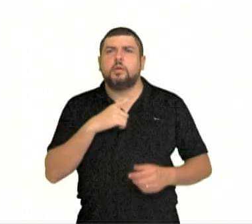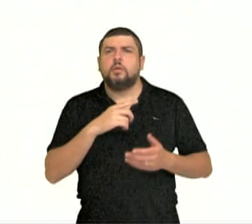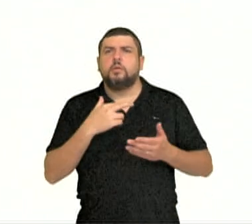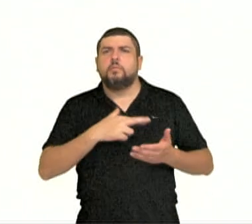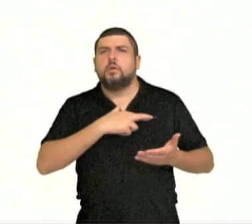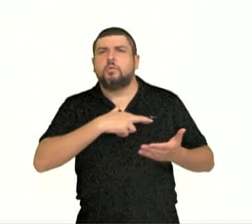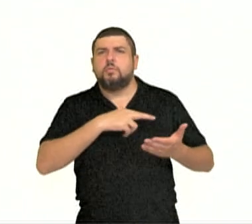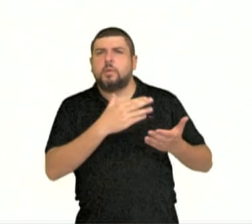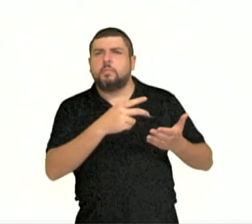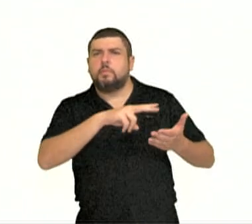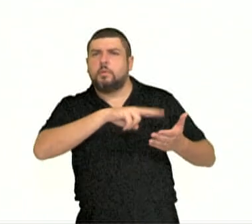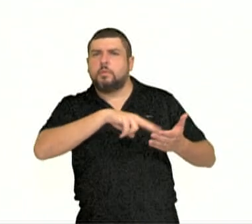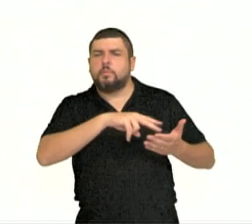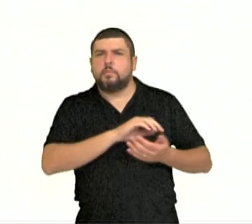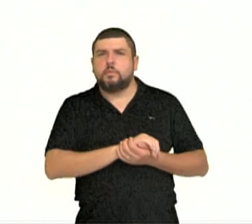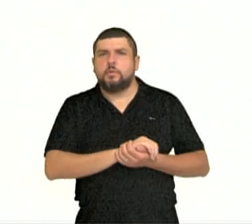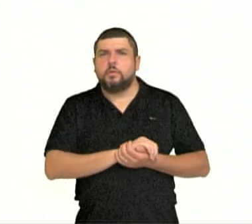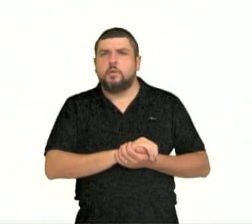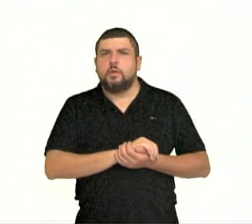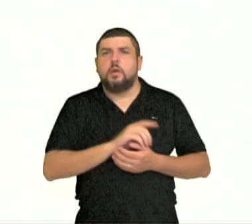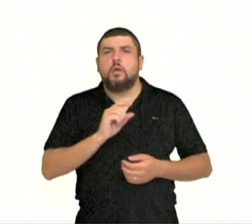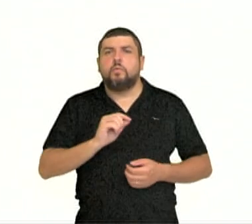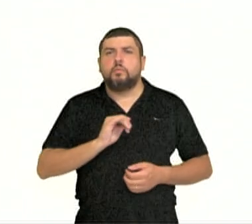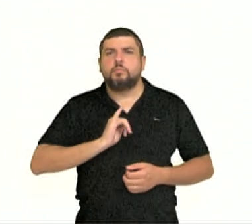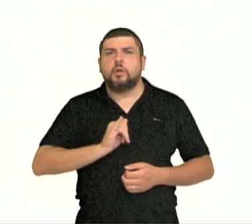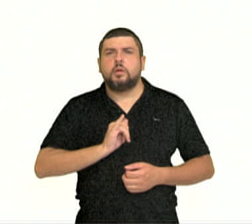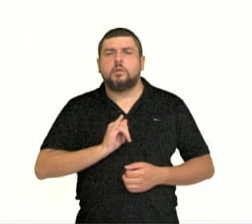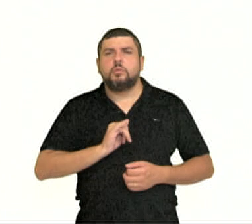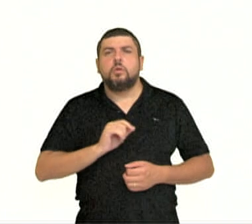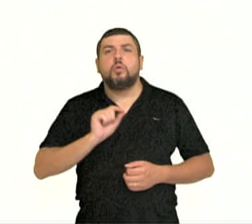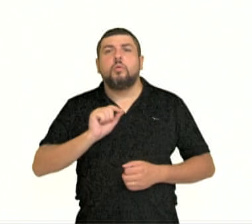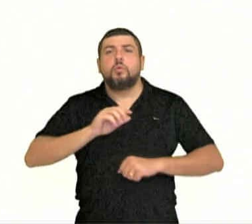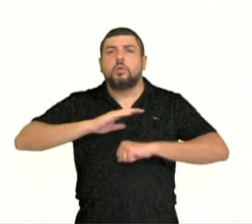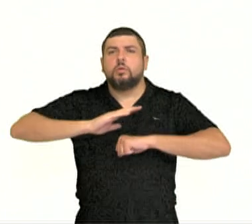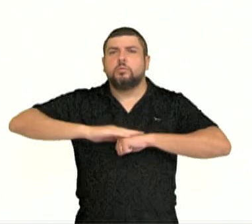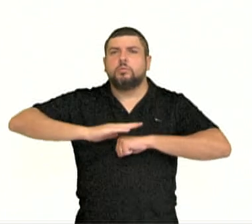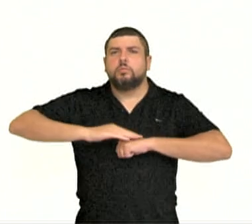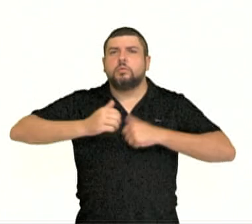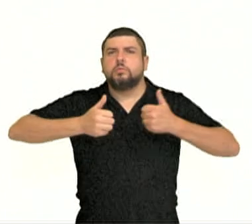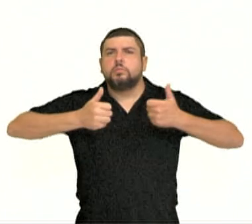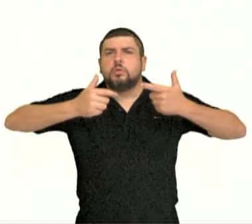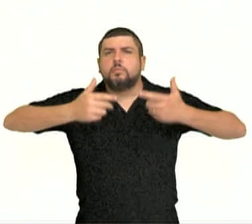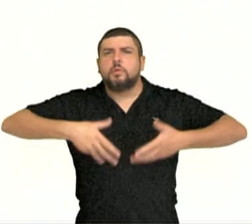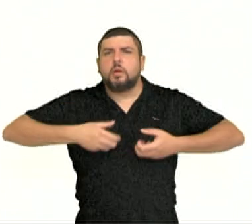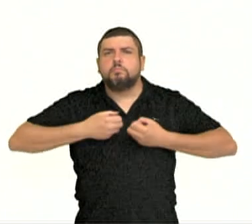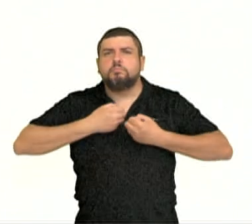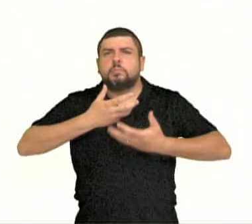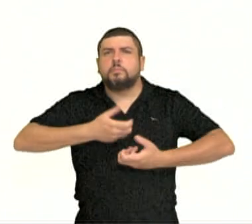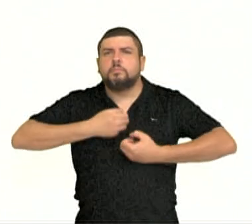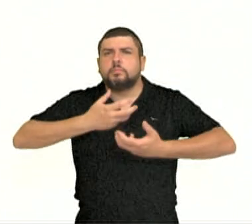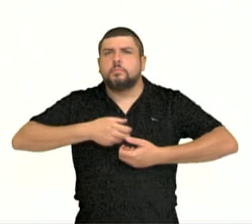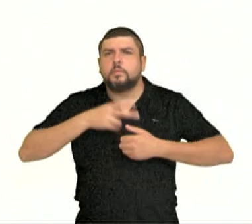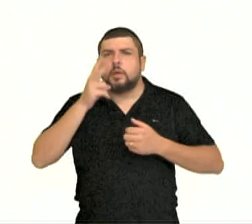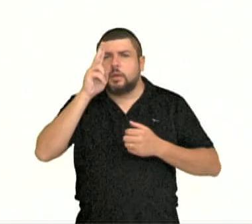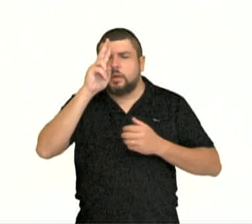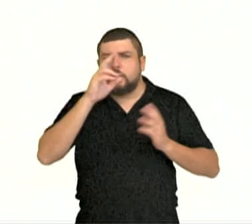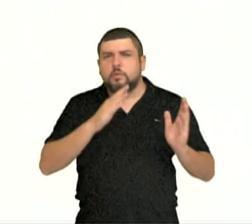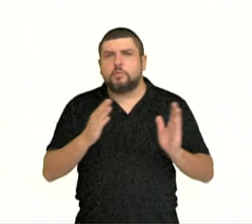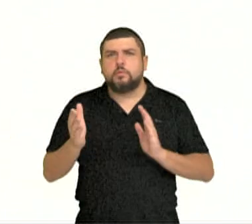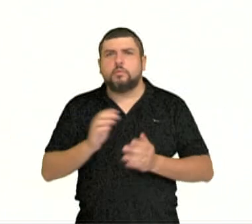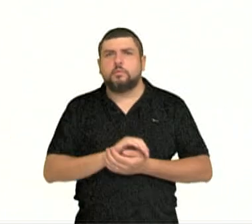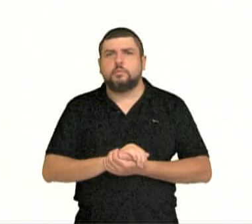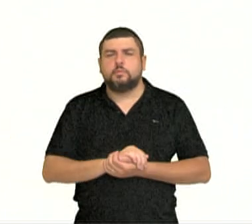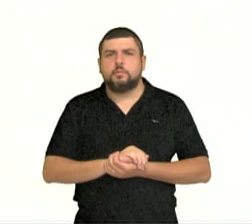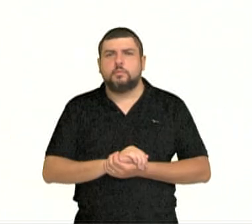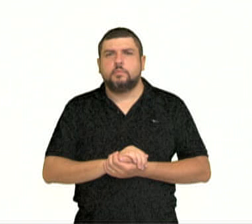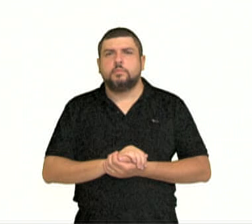É ele quem conta a história para o leitor, sempre é ele que vai contar, né? Seja ele em primeira pessoa, seja ele em